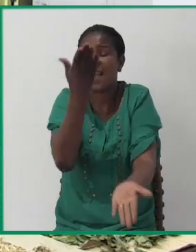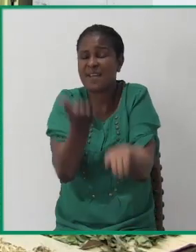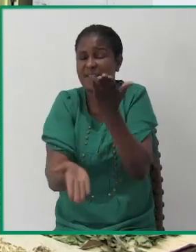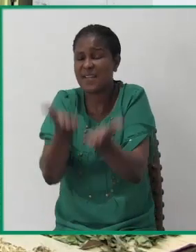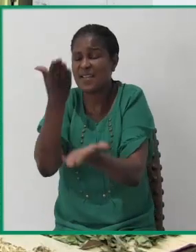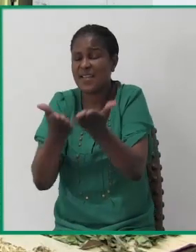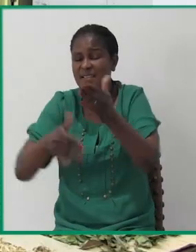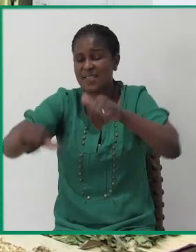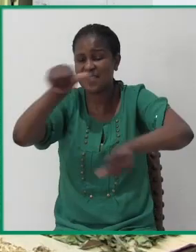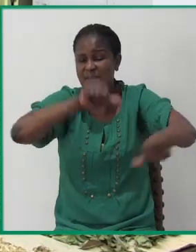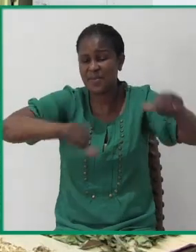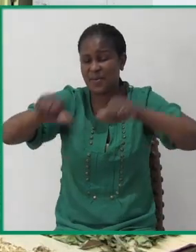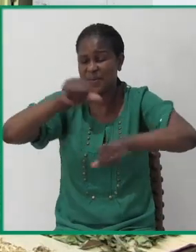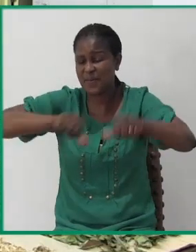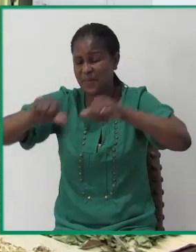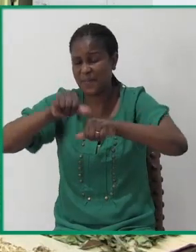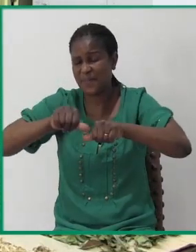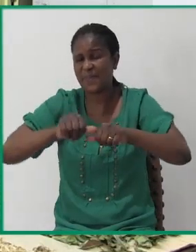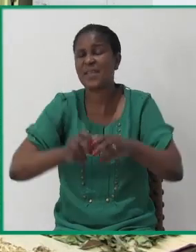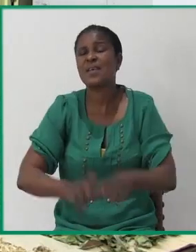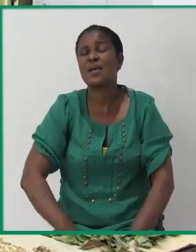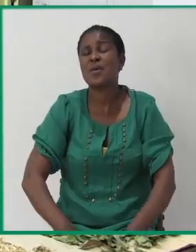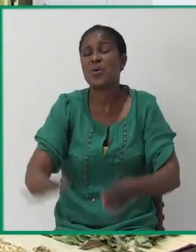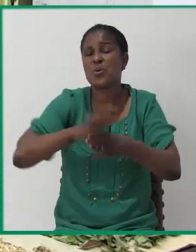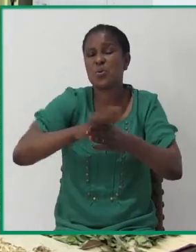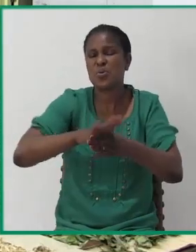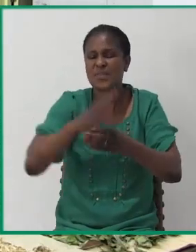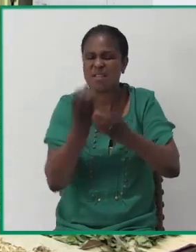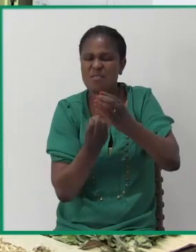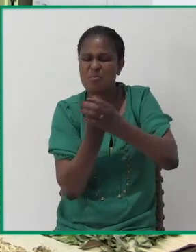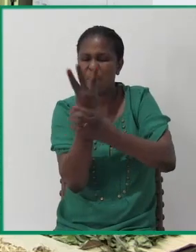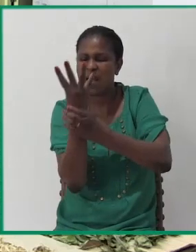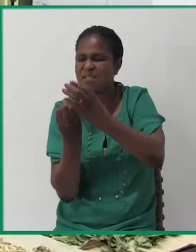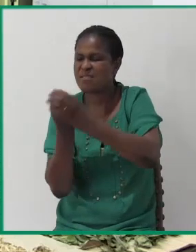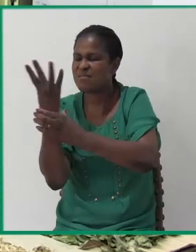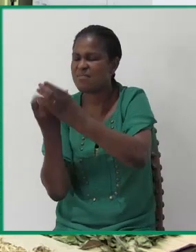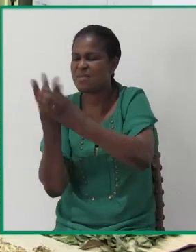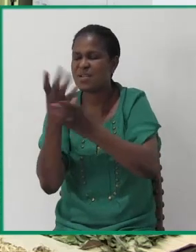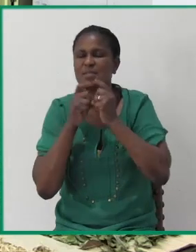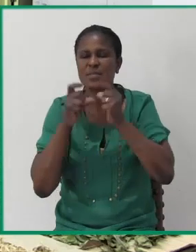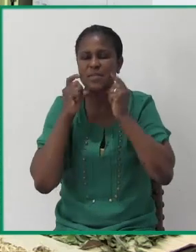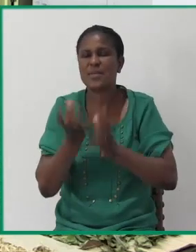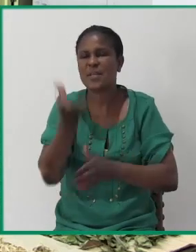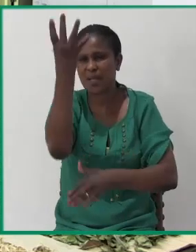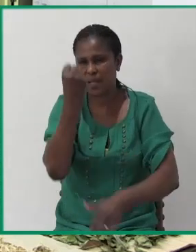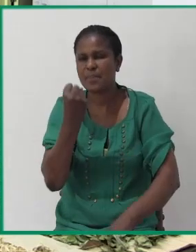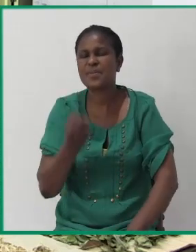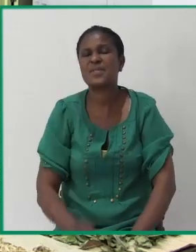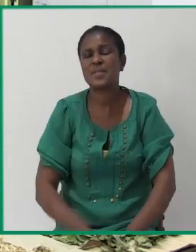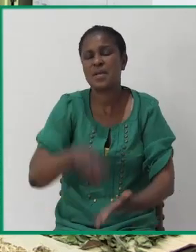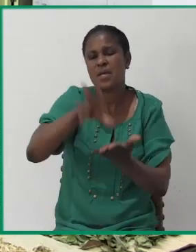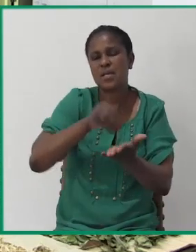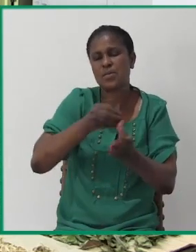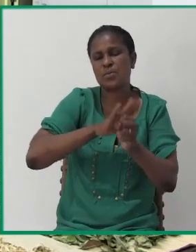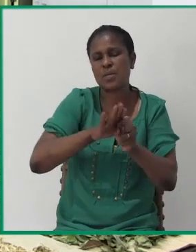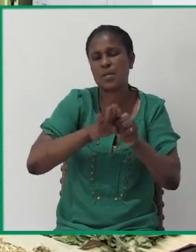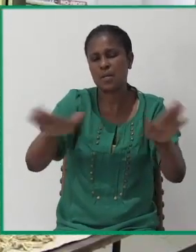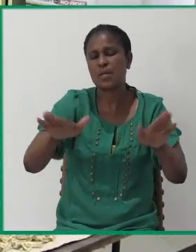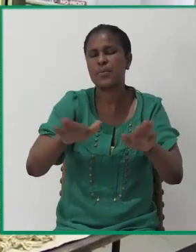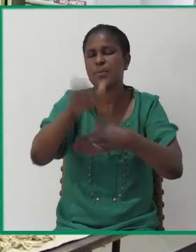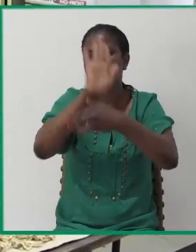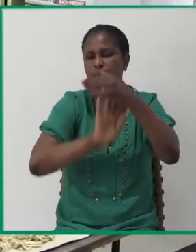fitoquímica e citotóxica de plantas medicinais moçambicanas que podem vir a inibir o